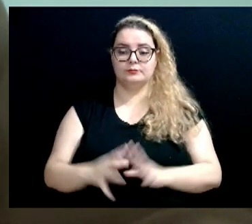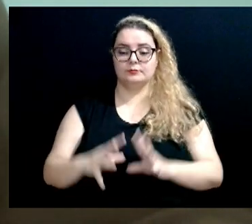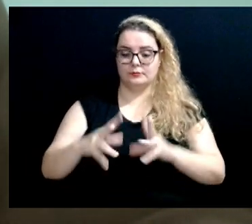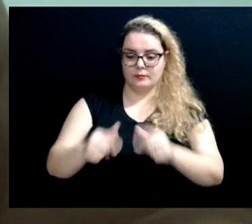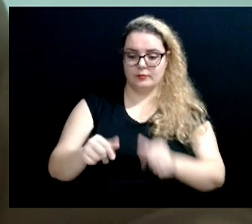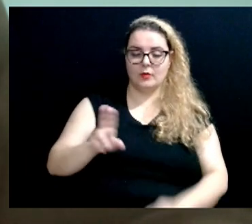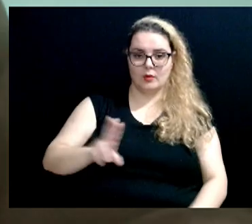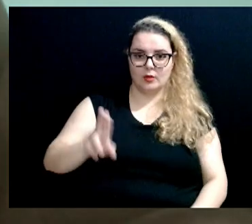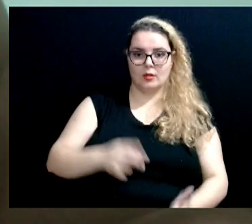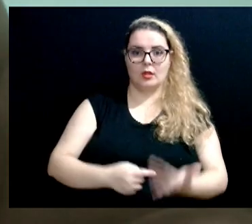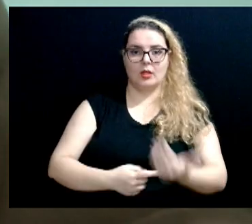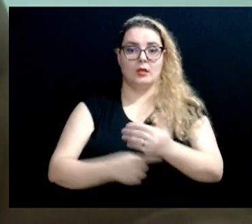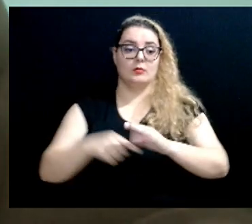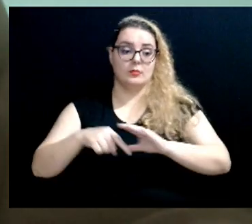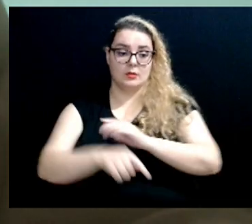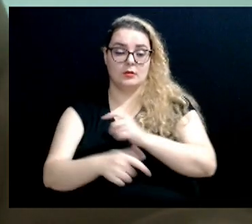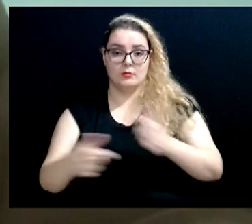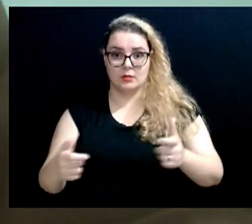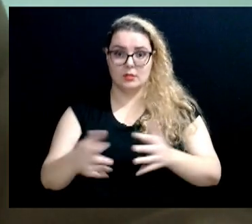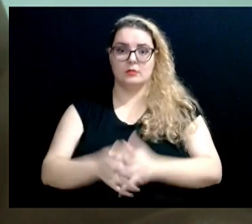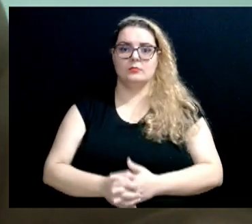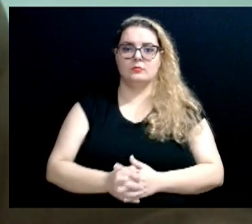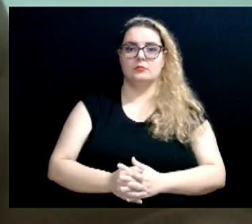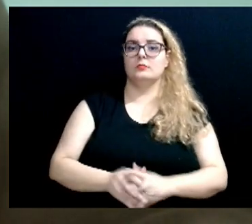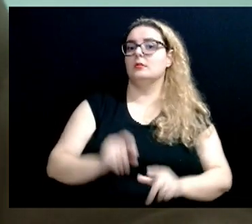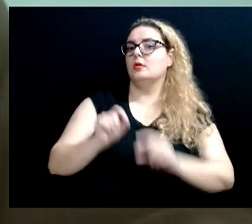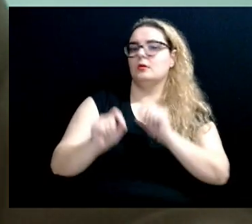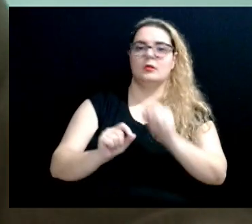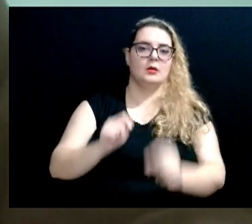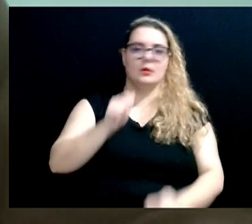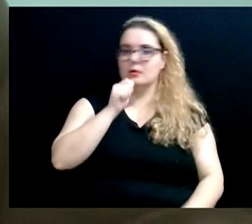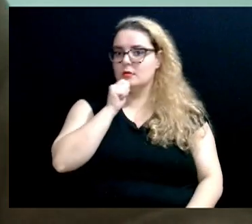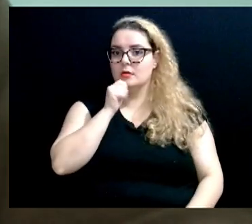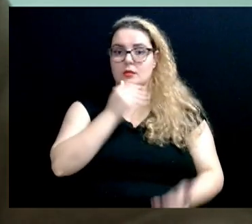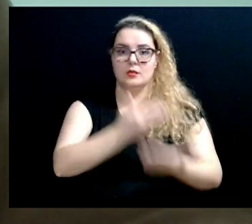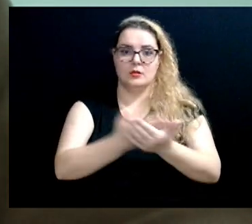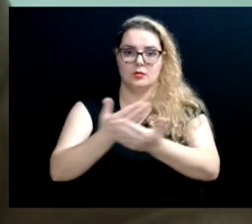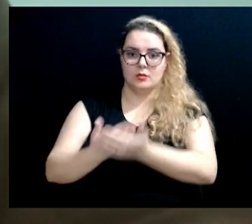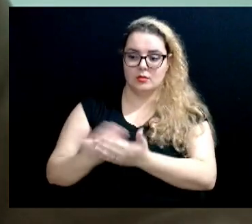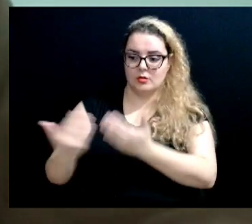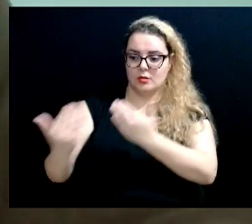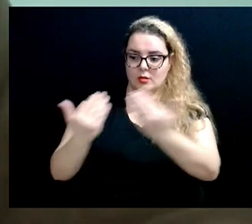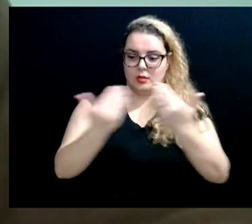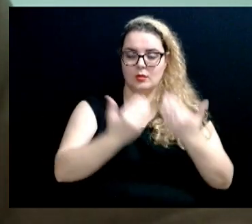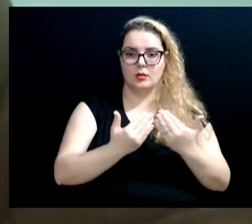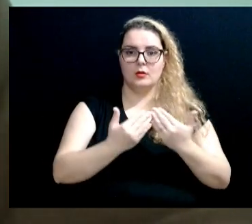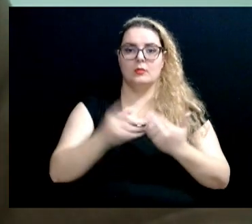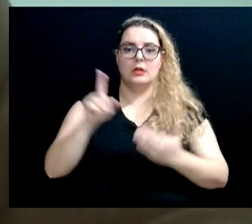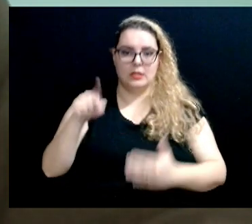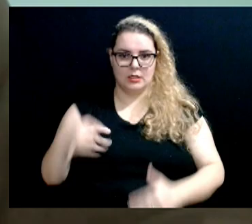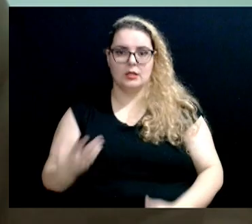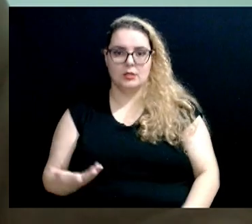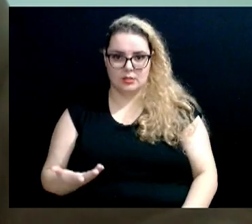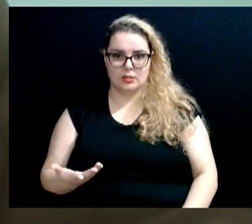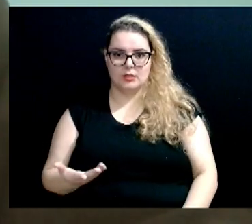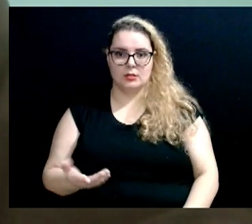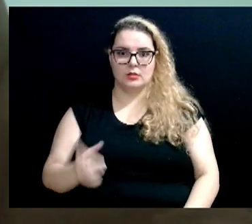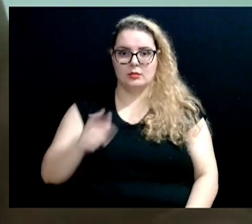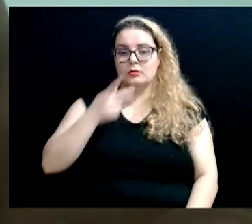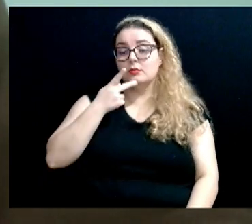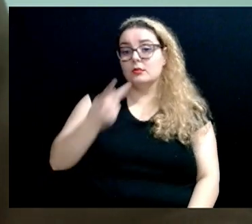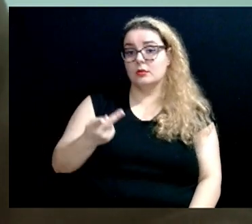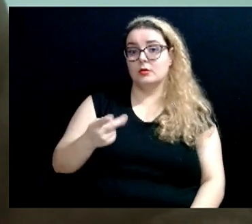tecnologias avançadas, mas o que a gente não tem ainda são estudos que comparam com aquilo que é o que a gente chama em medicina, que é